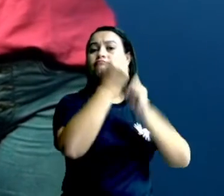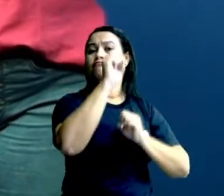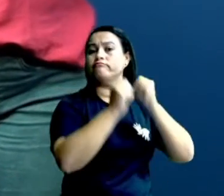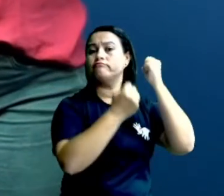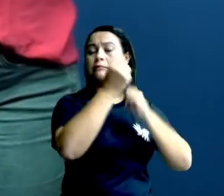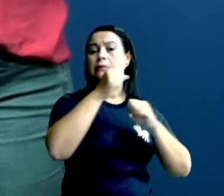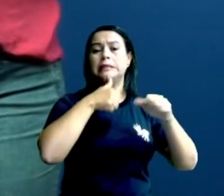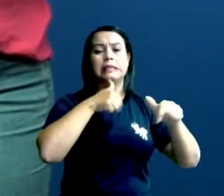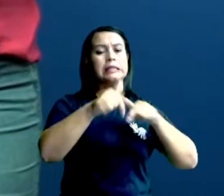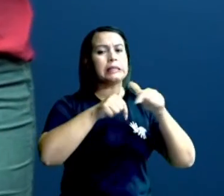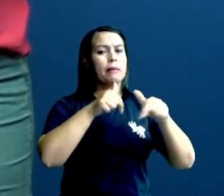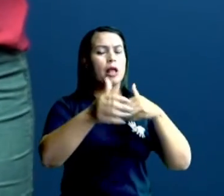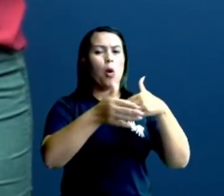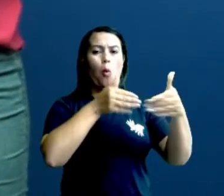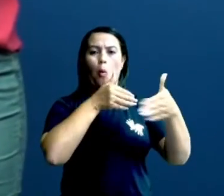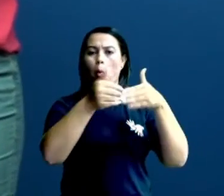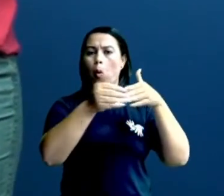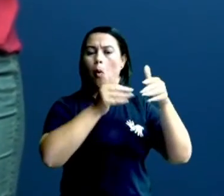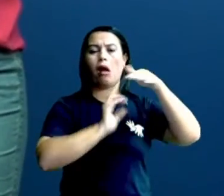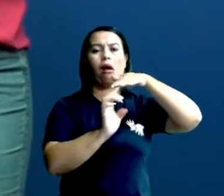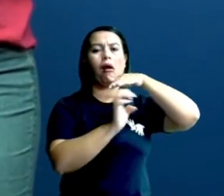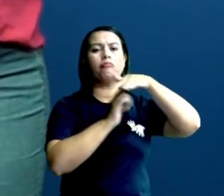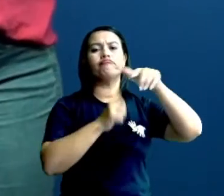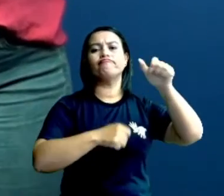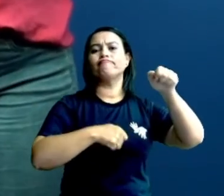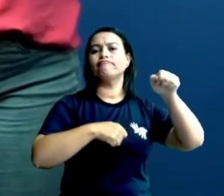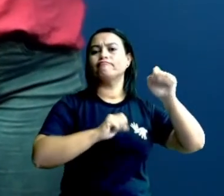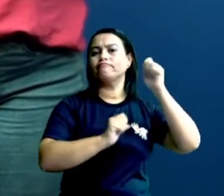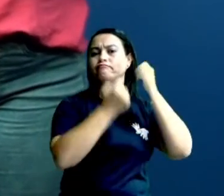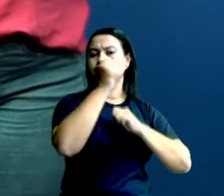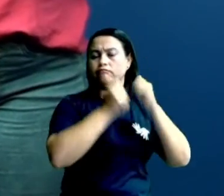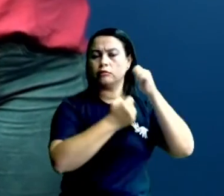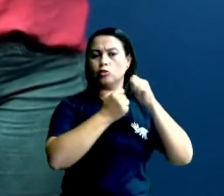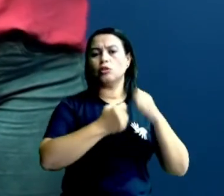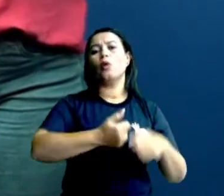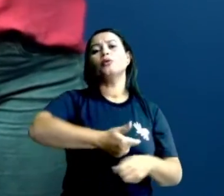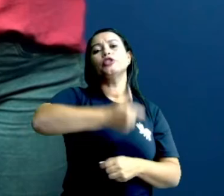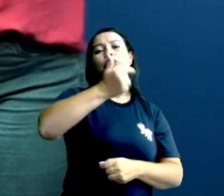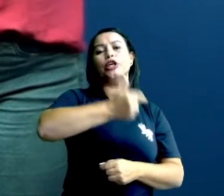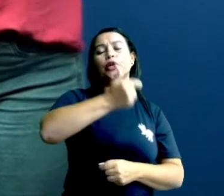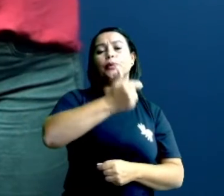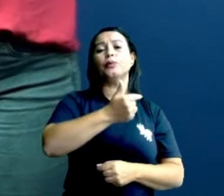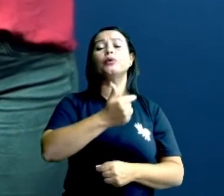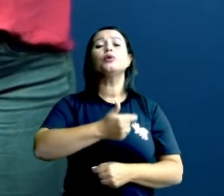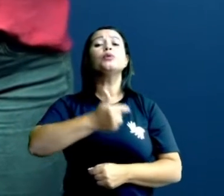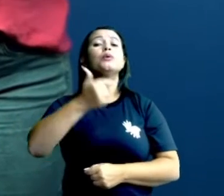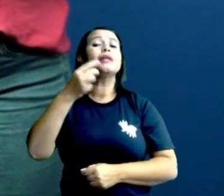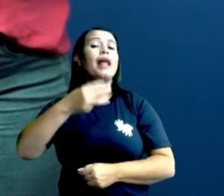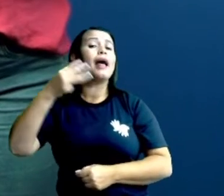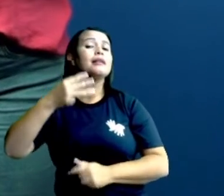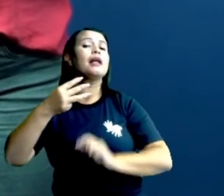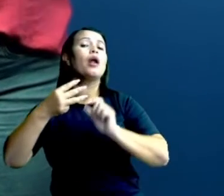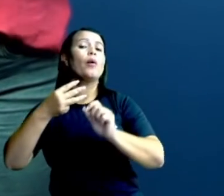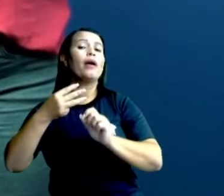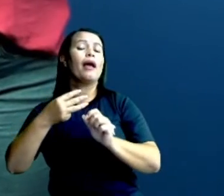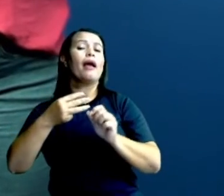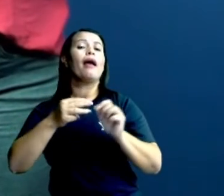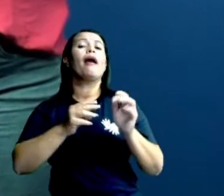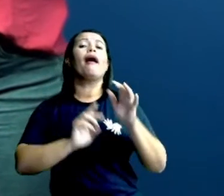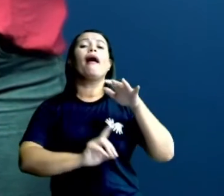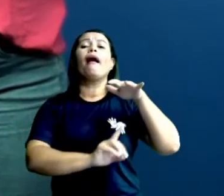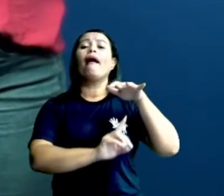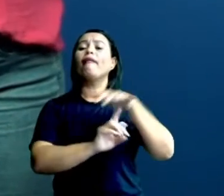gente trabalhar em qualquer tipo de indústria, a gente trabalha no segundo setor. E o setor terciário é o comércio e a